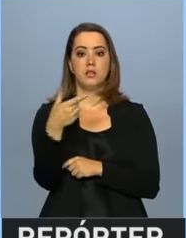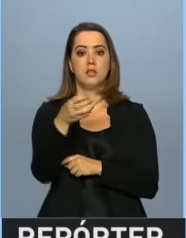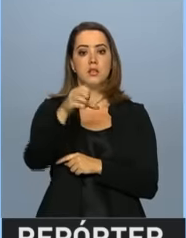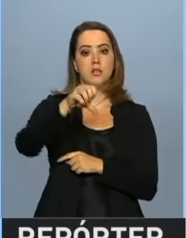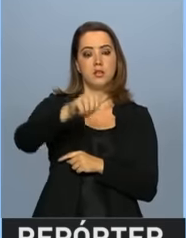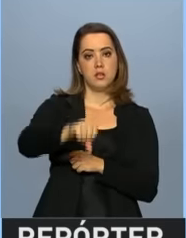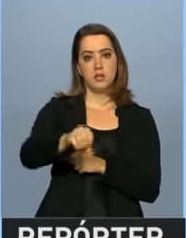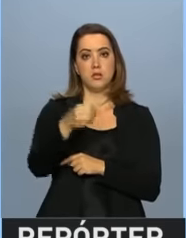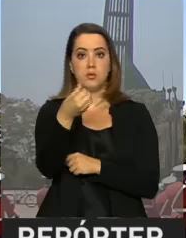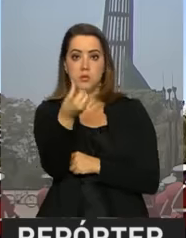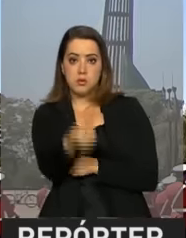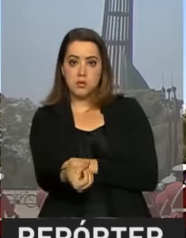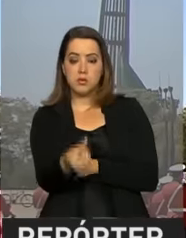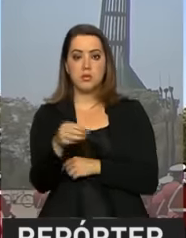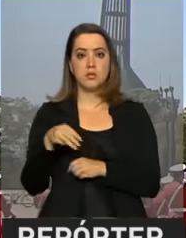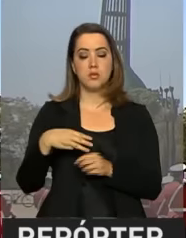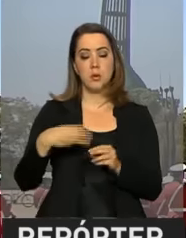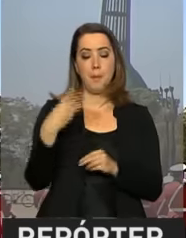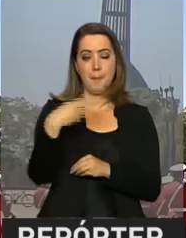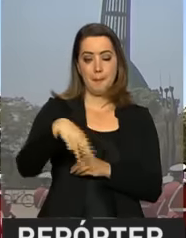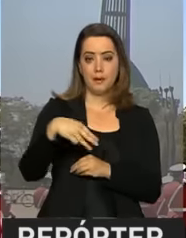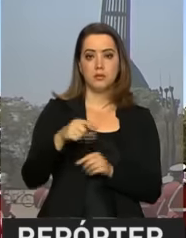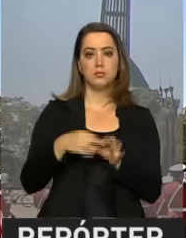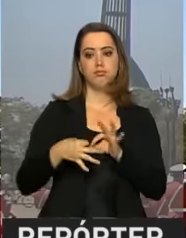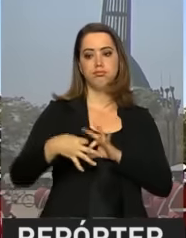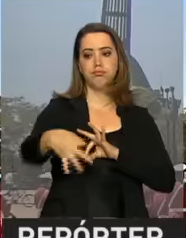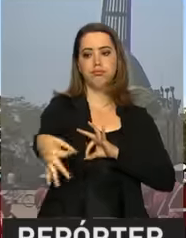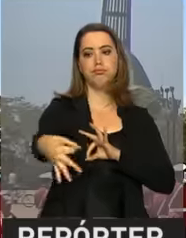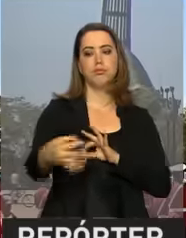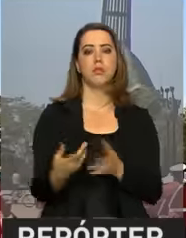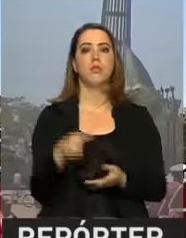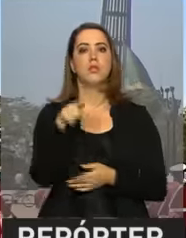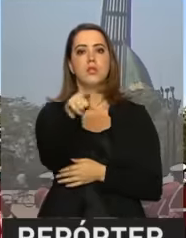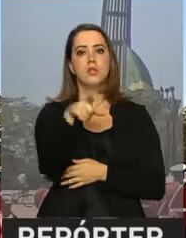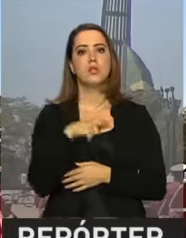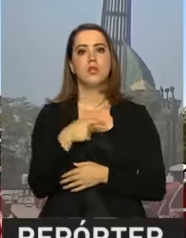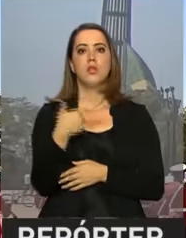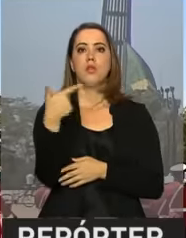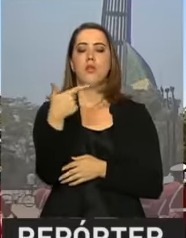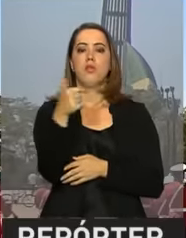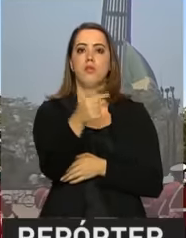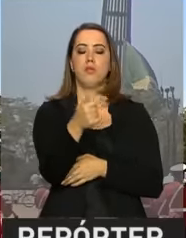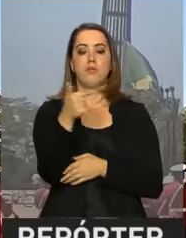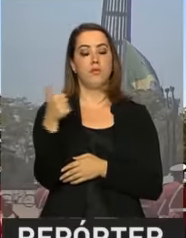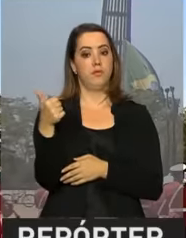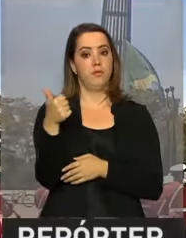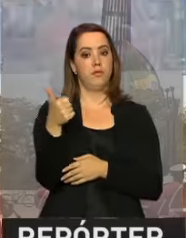de 4 quartos. A tradição é que a troca vem acompanhada de 21 tiros de canhão.